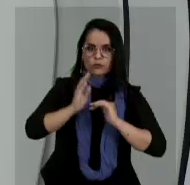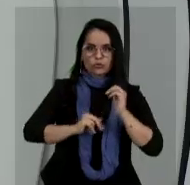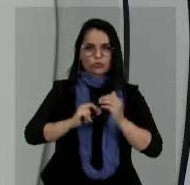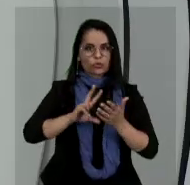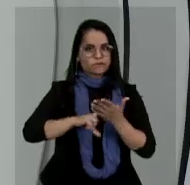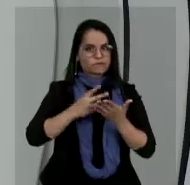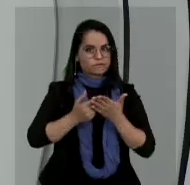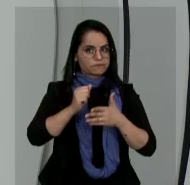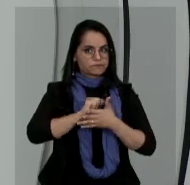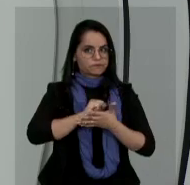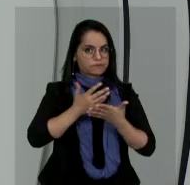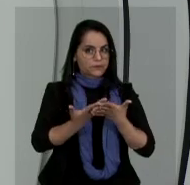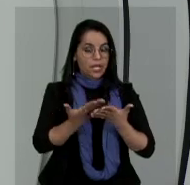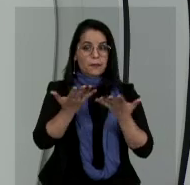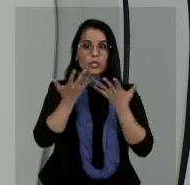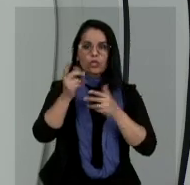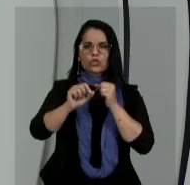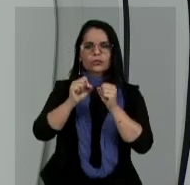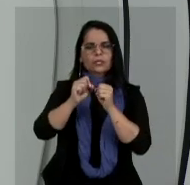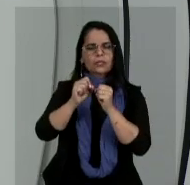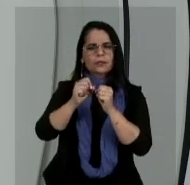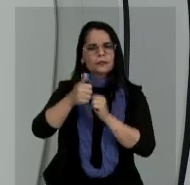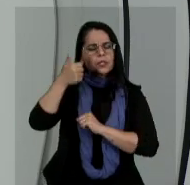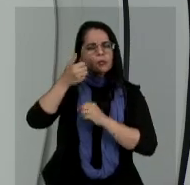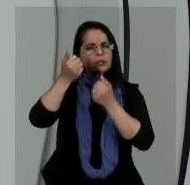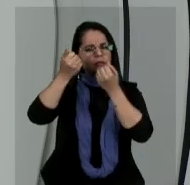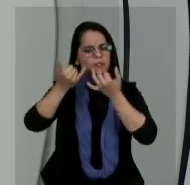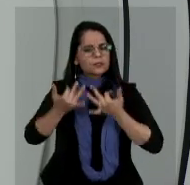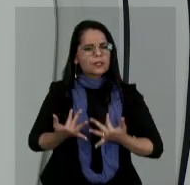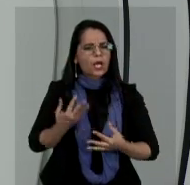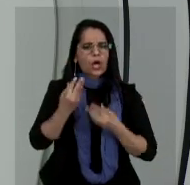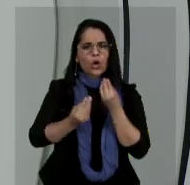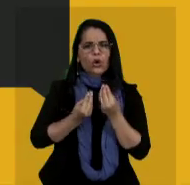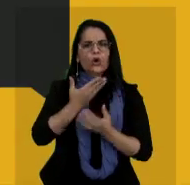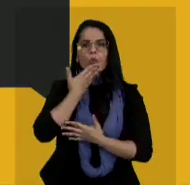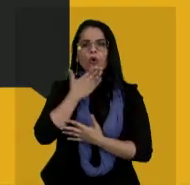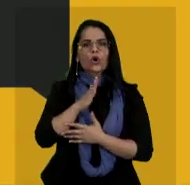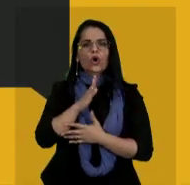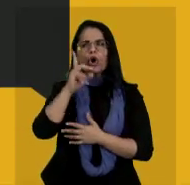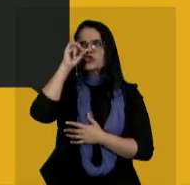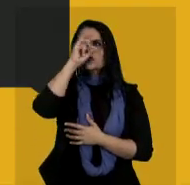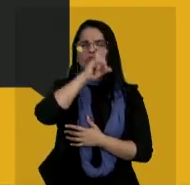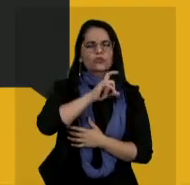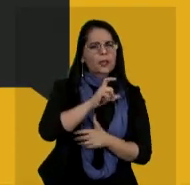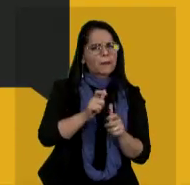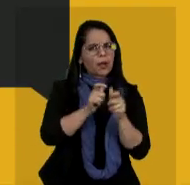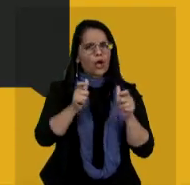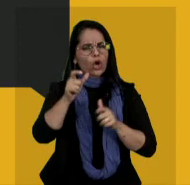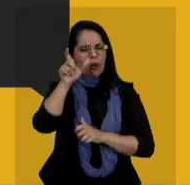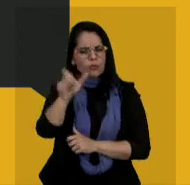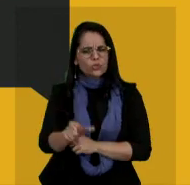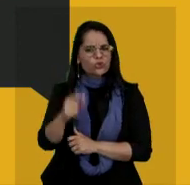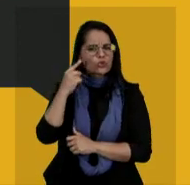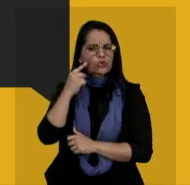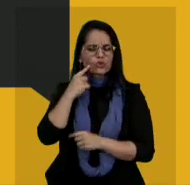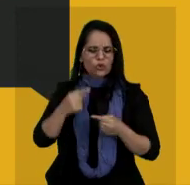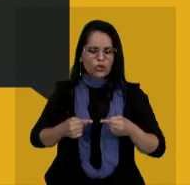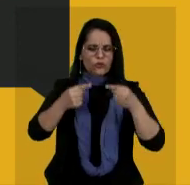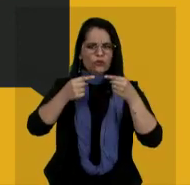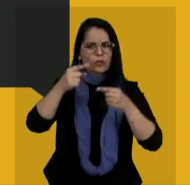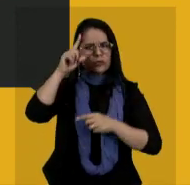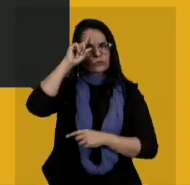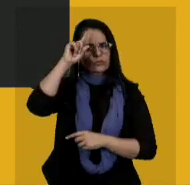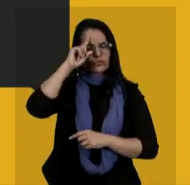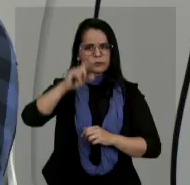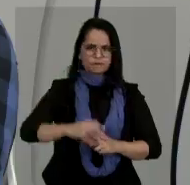intérprete, né? Mas eu queria que você falasse primeiro qual que é a maior dificuldade que uma pessoa surda enfrenta no